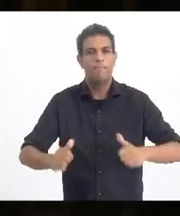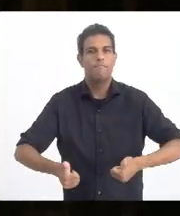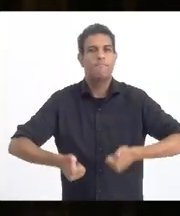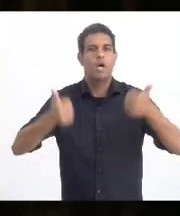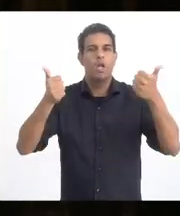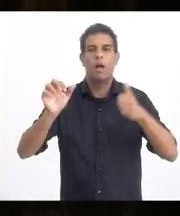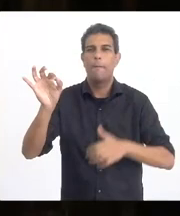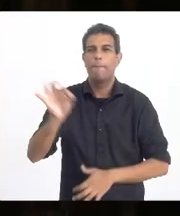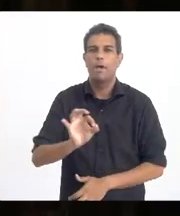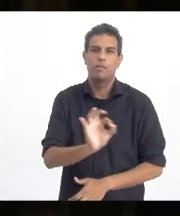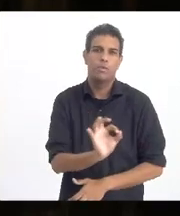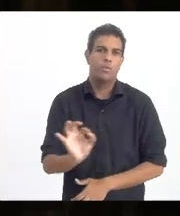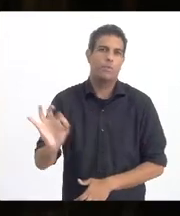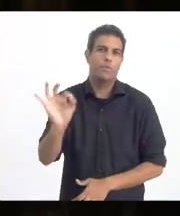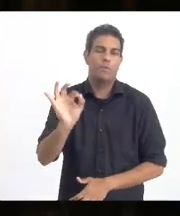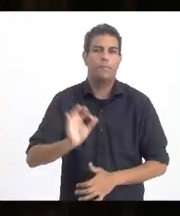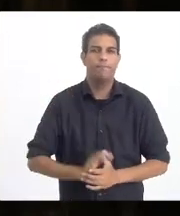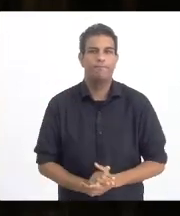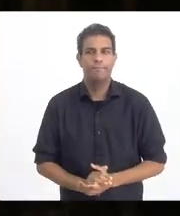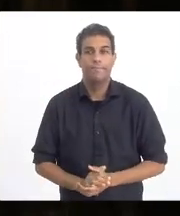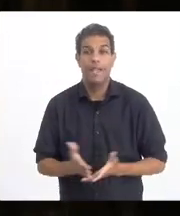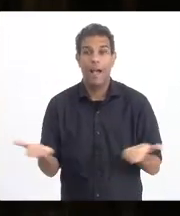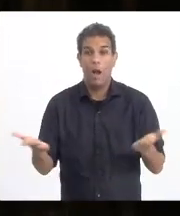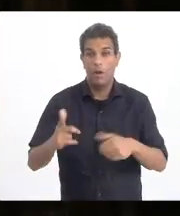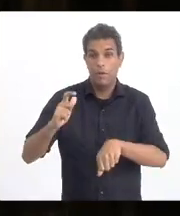esses percentuais.